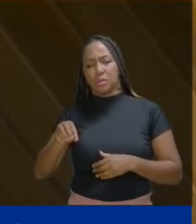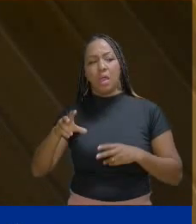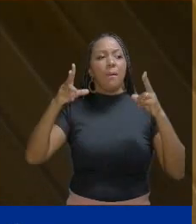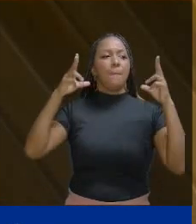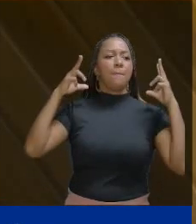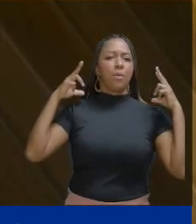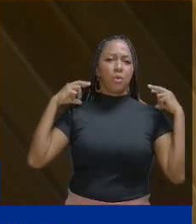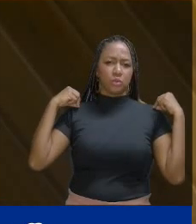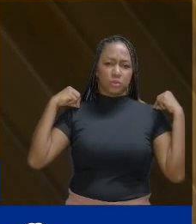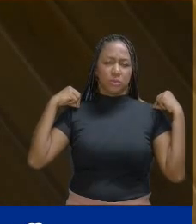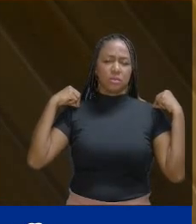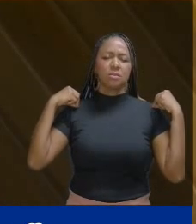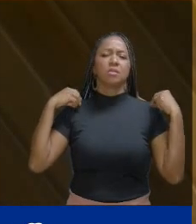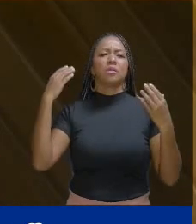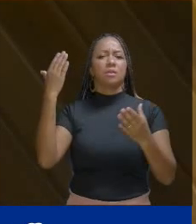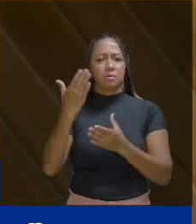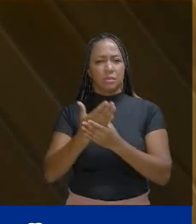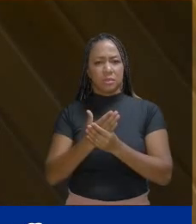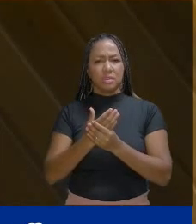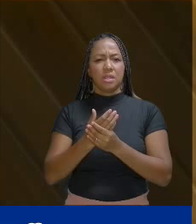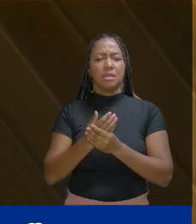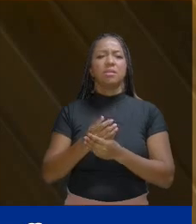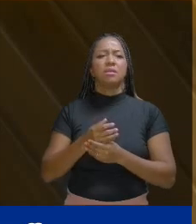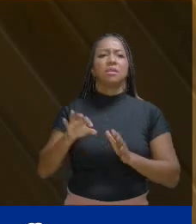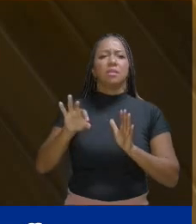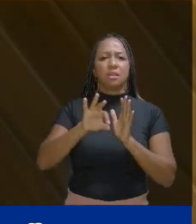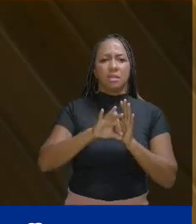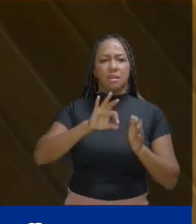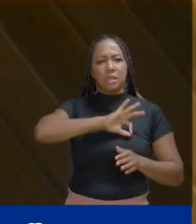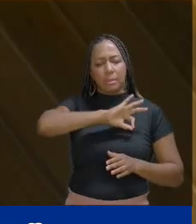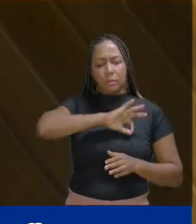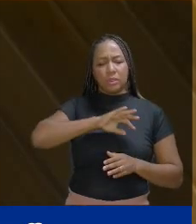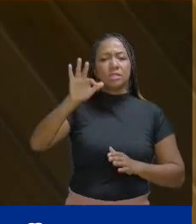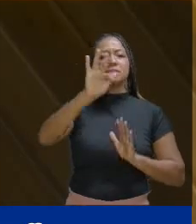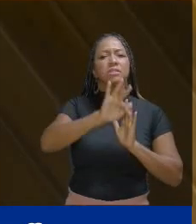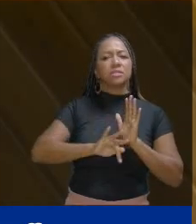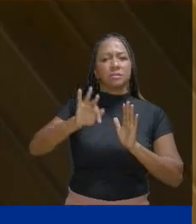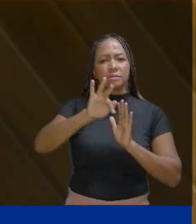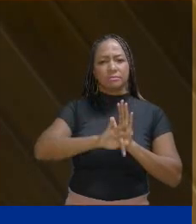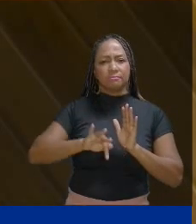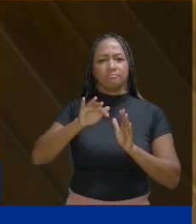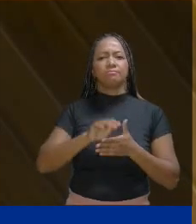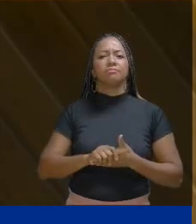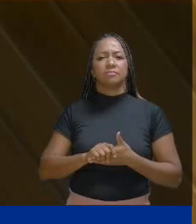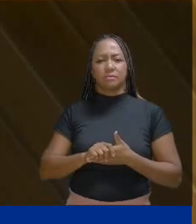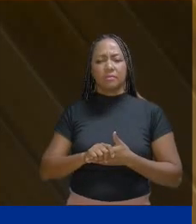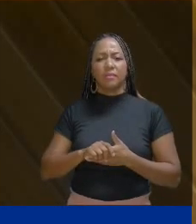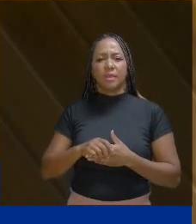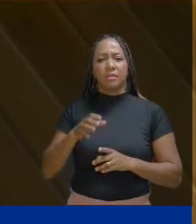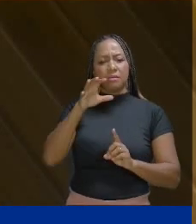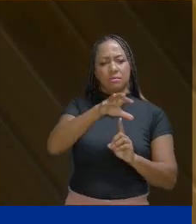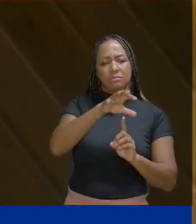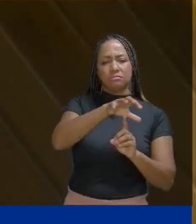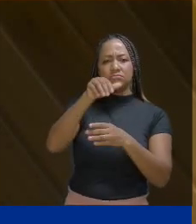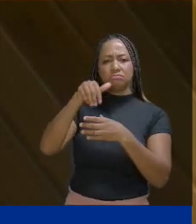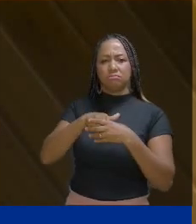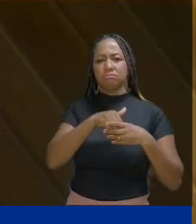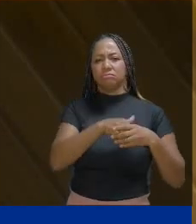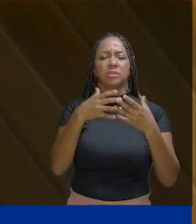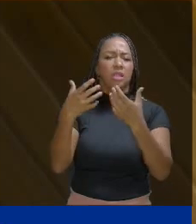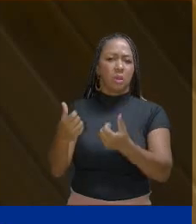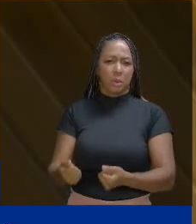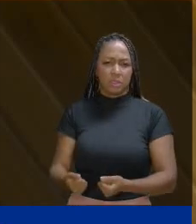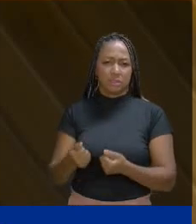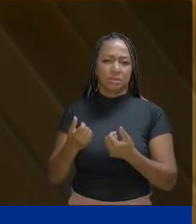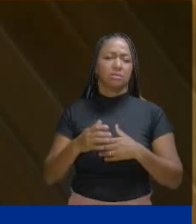motorista flagrado na ação da Polícia Federal, da representação por captação ilícita de sufrágio, porque não se